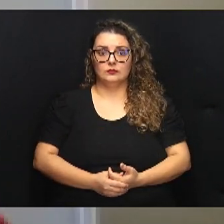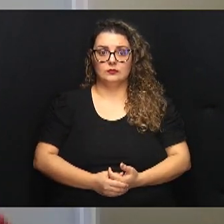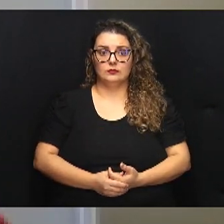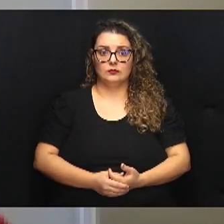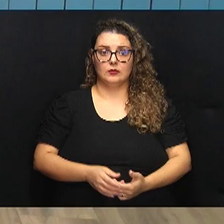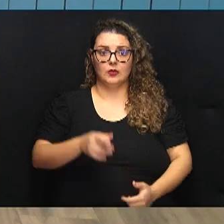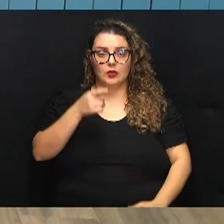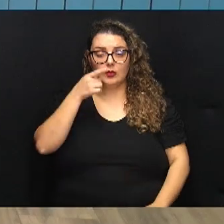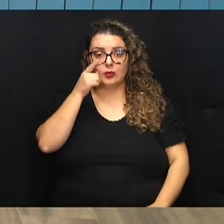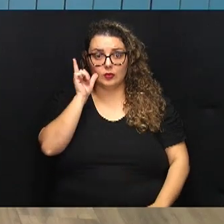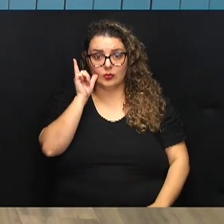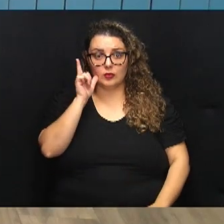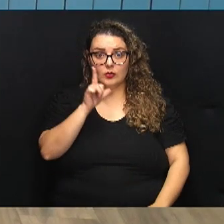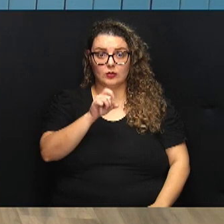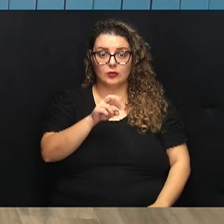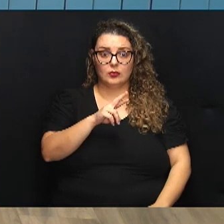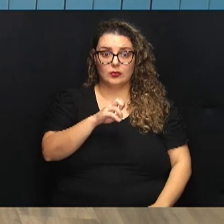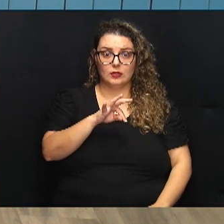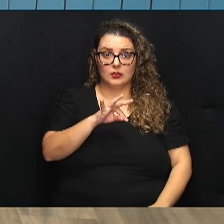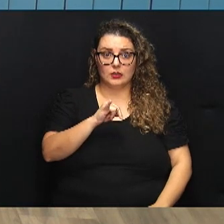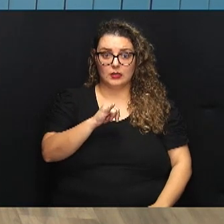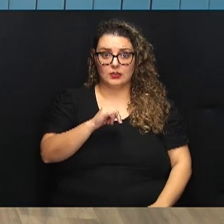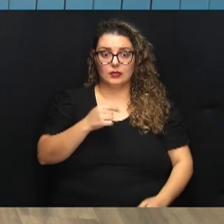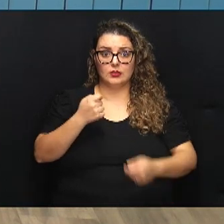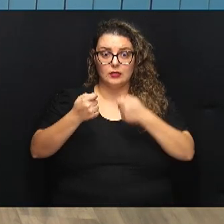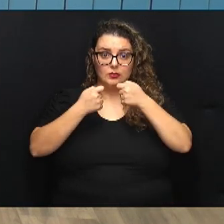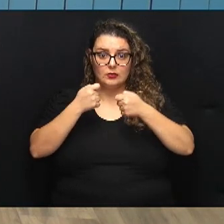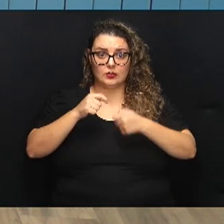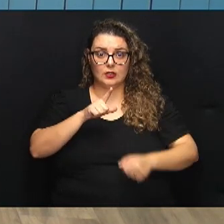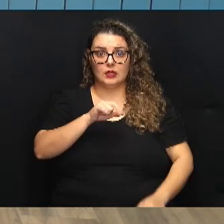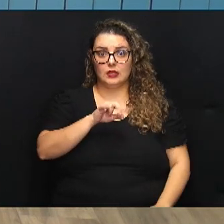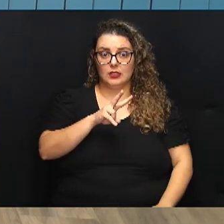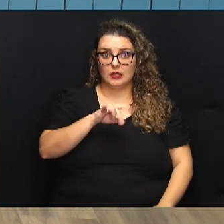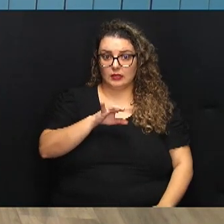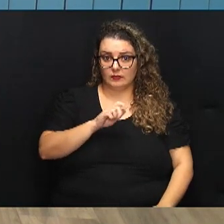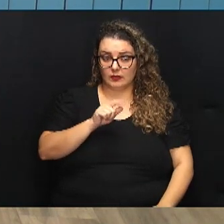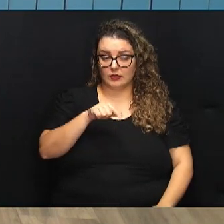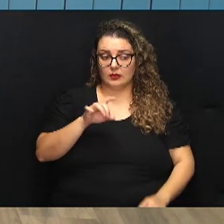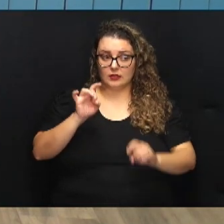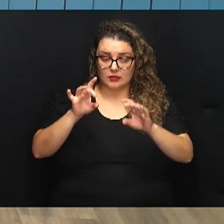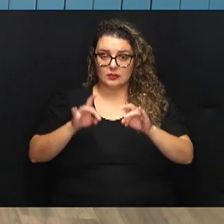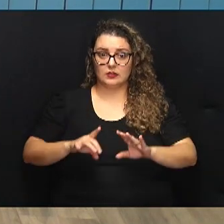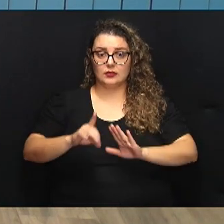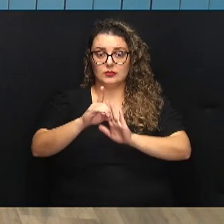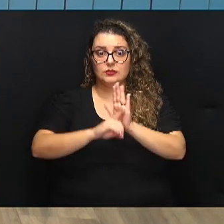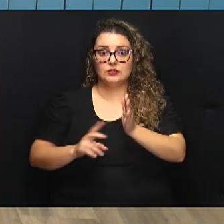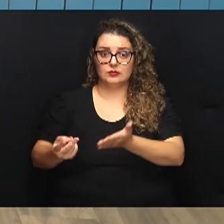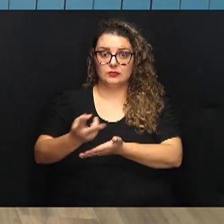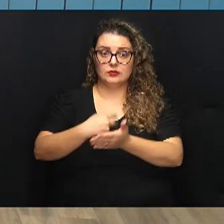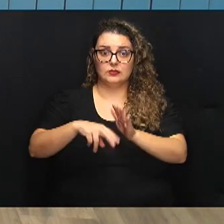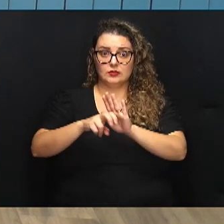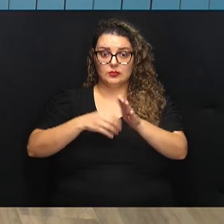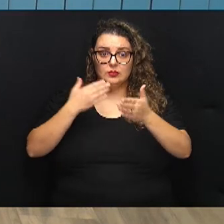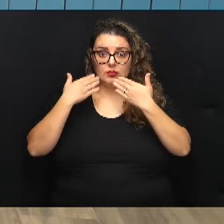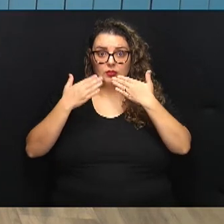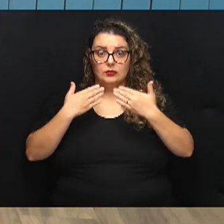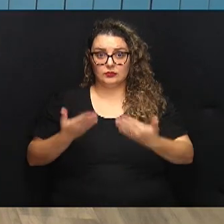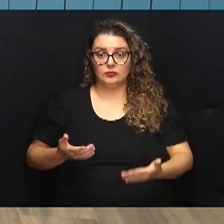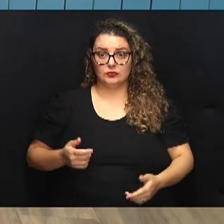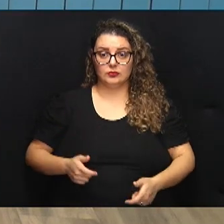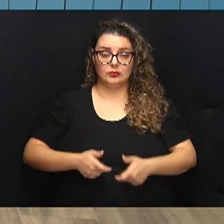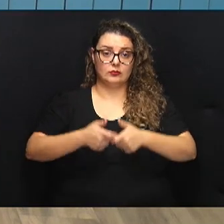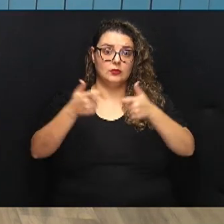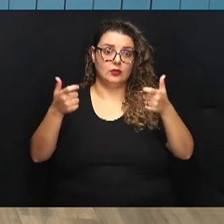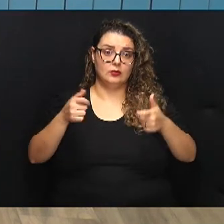Ontem, Lorete, eu entrevistei a Lívia Ehringer, que é uma especialista em direito tributário, e a gente comentou aqui sobre o aumento